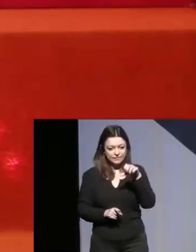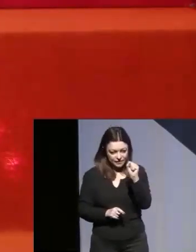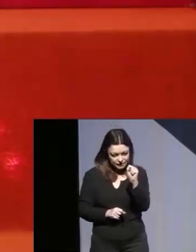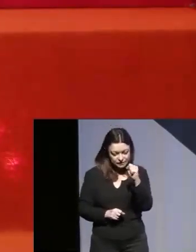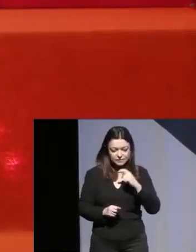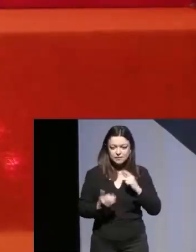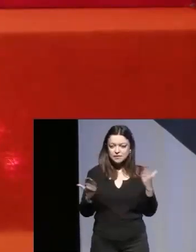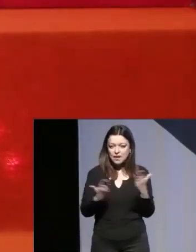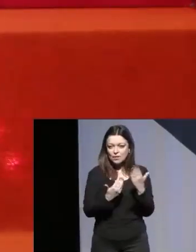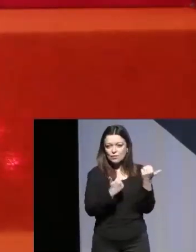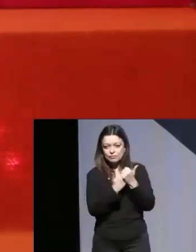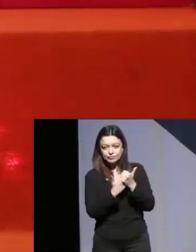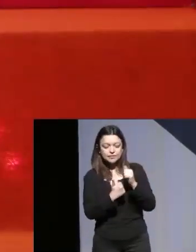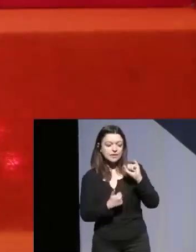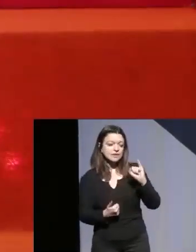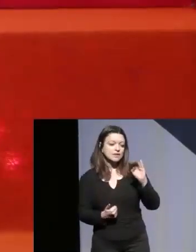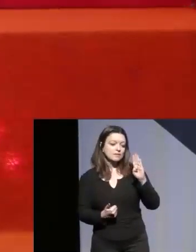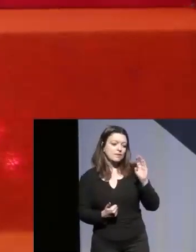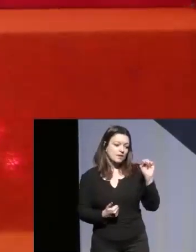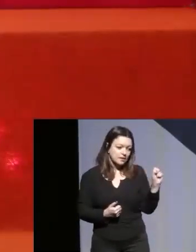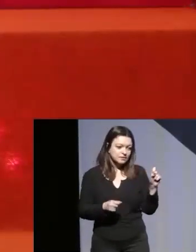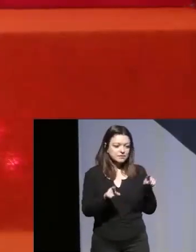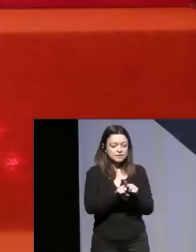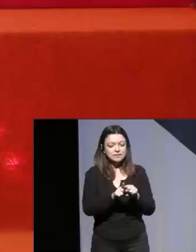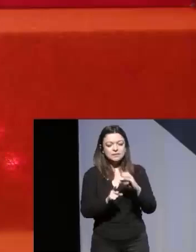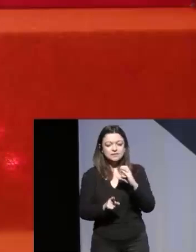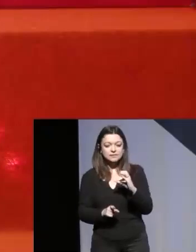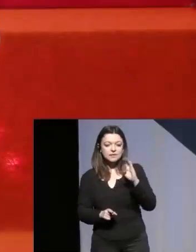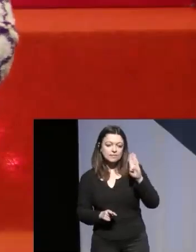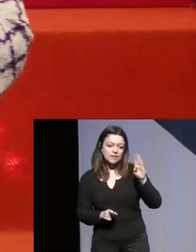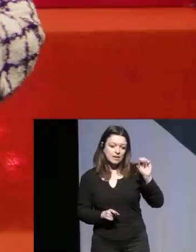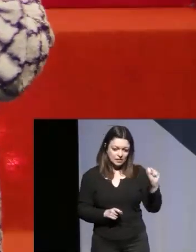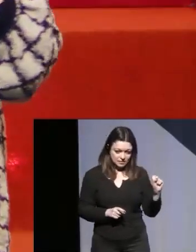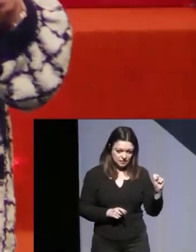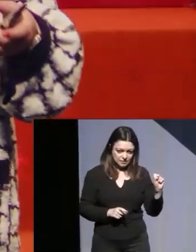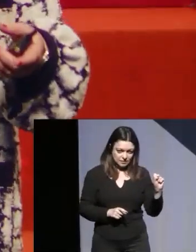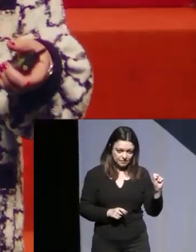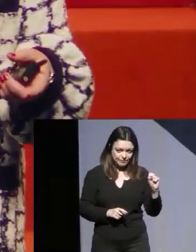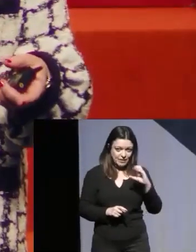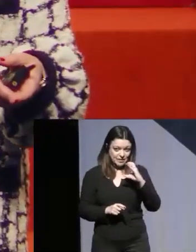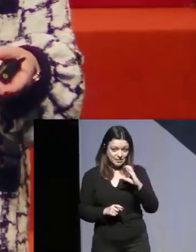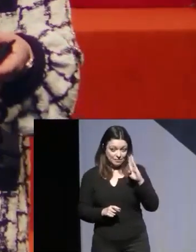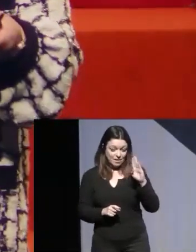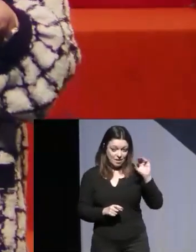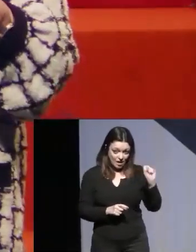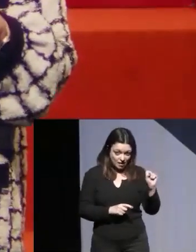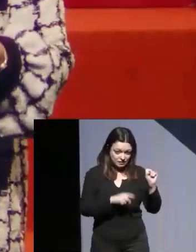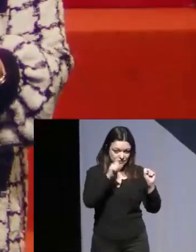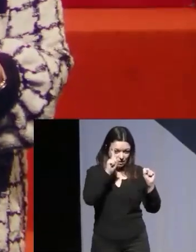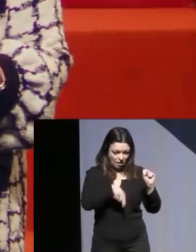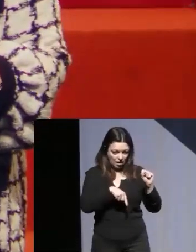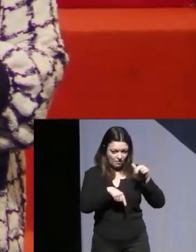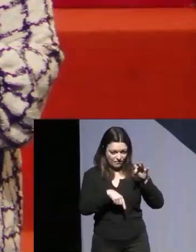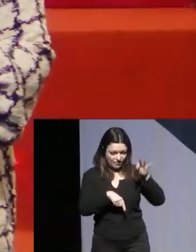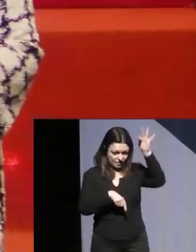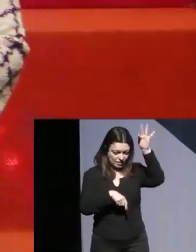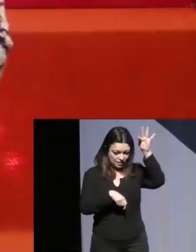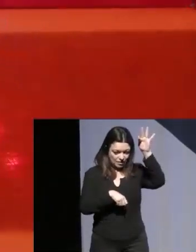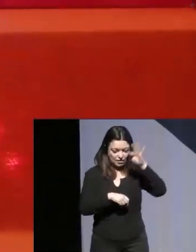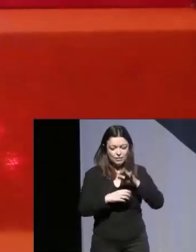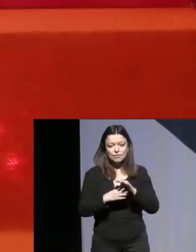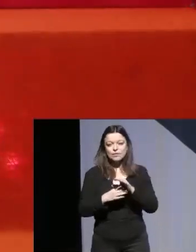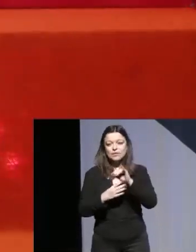ao IBS e à CBS. CBS da União, IBS dos estados e dos